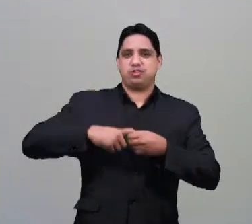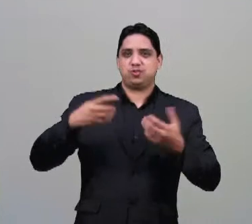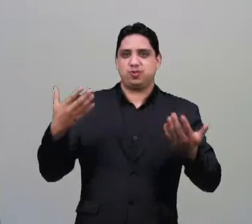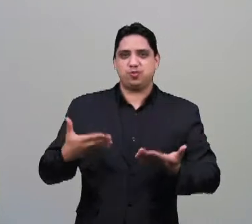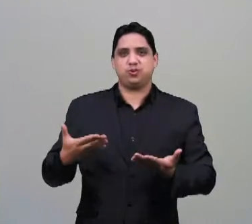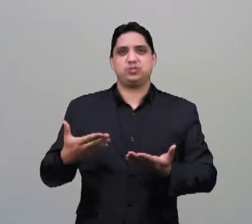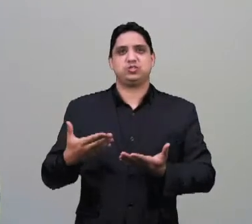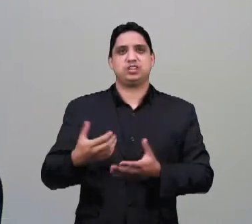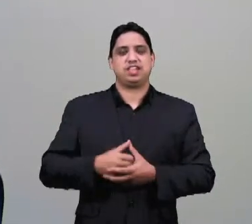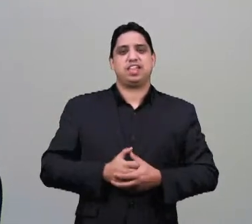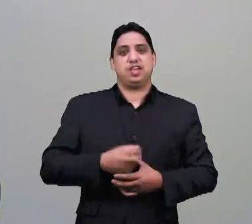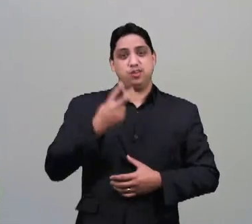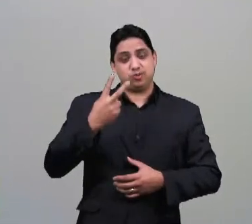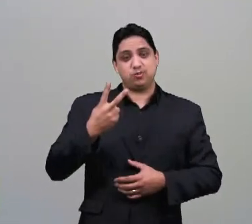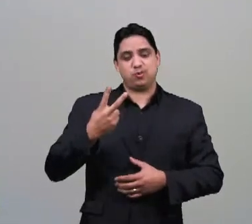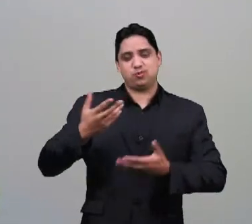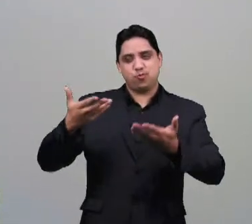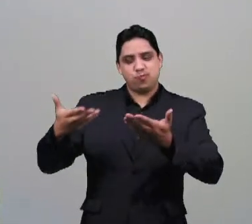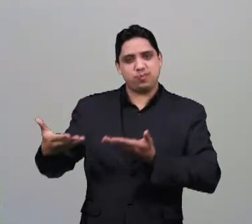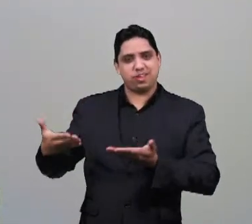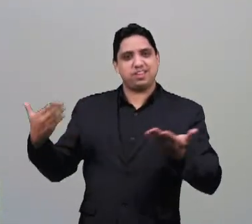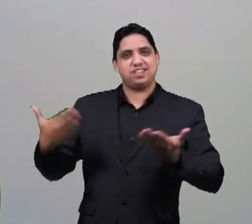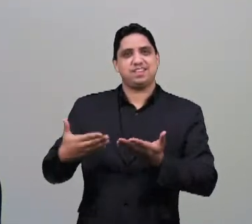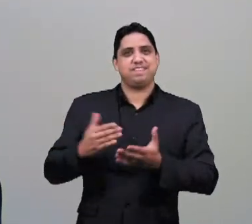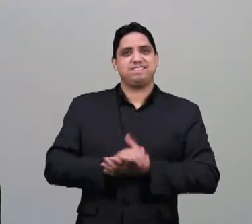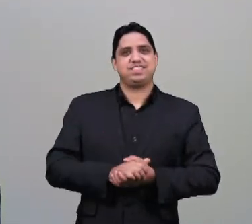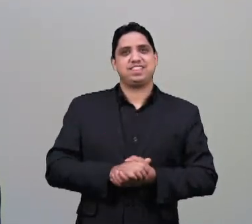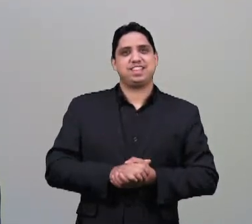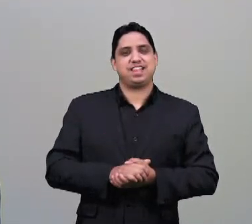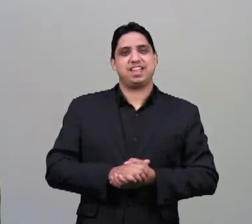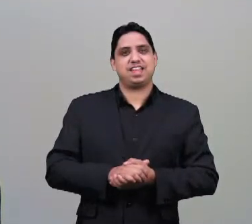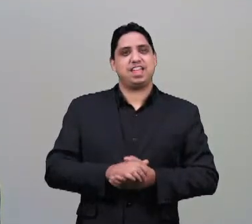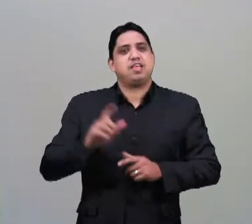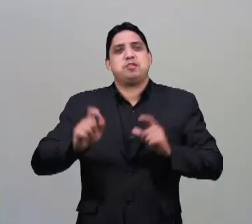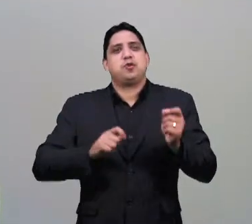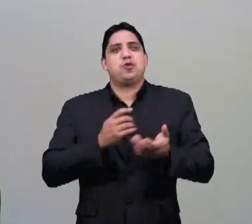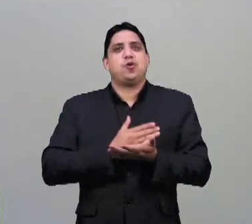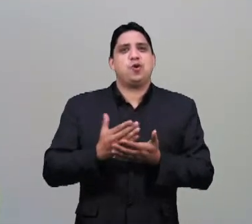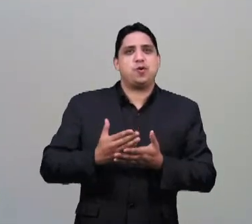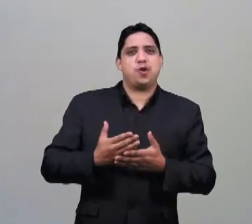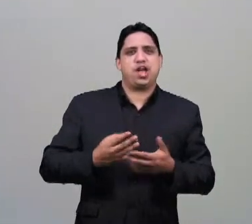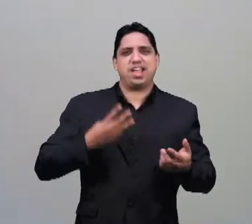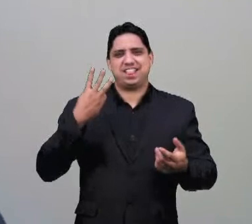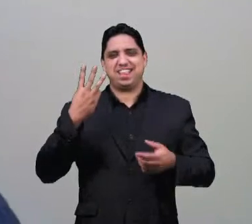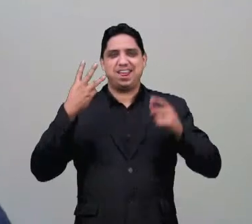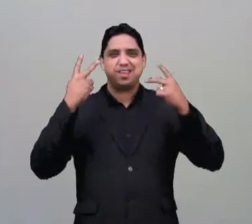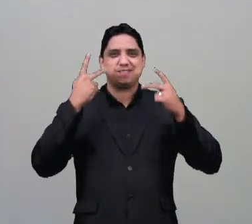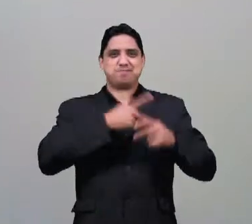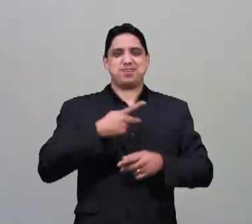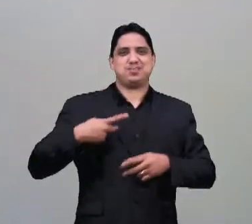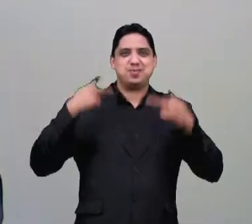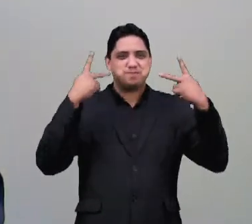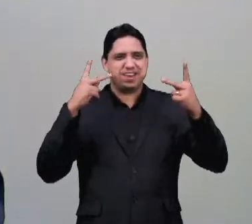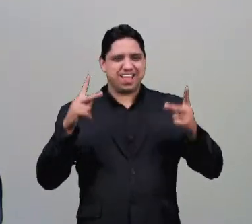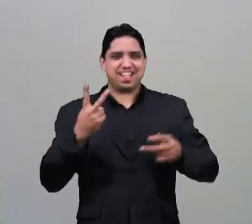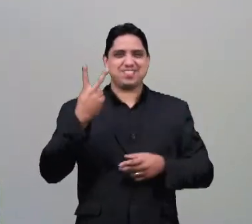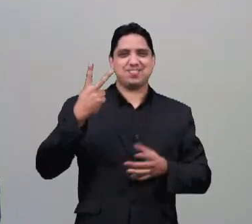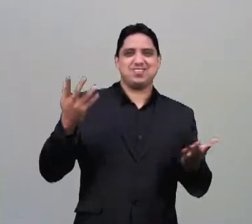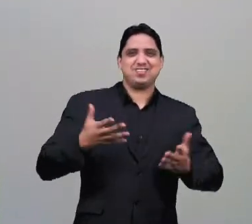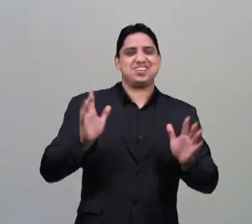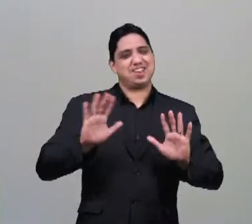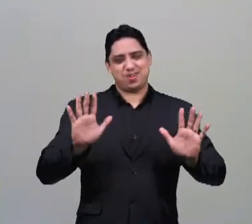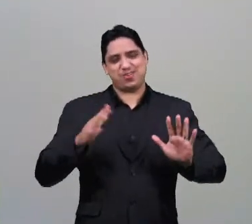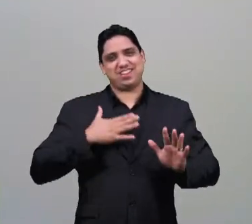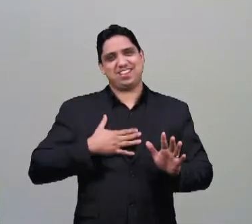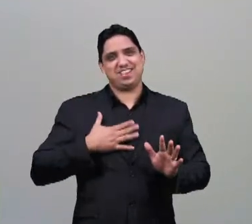com mais 2 convidados aqui. Mas espera aí, como é que vai ser isso? Quem vai pregar? São 3 pastores que vão pregar, são 2 hoje, né? Não,